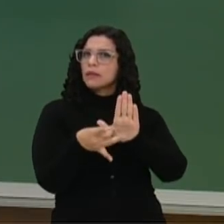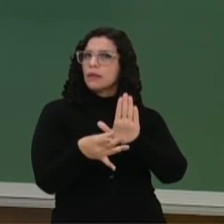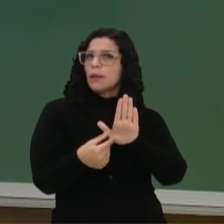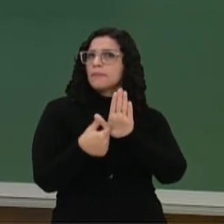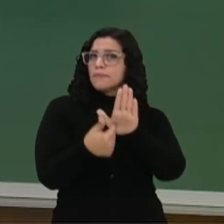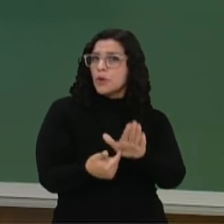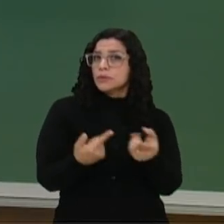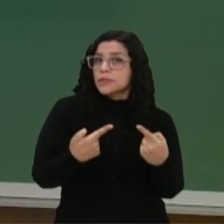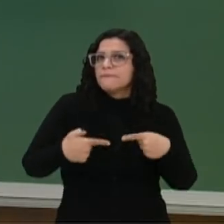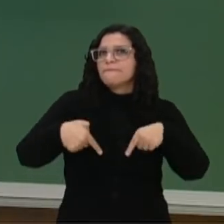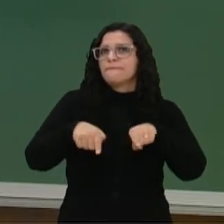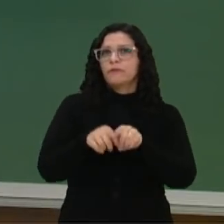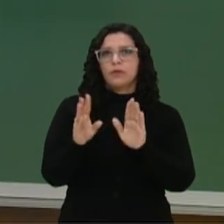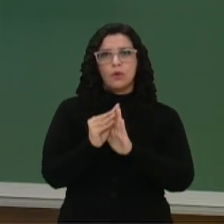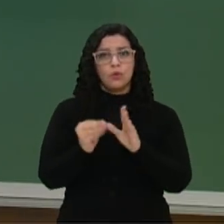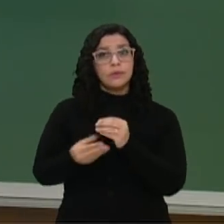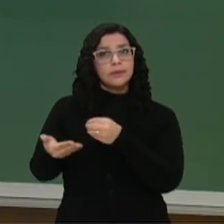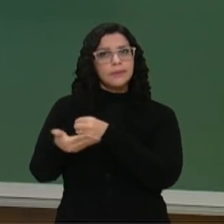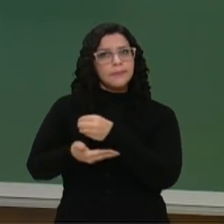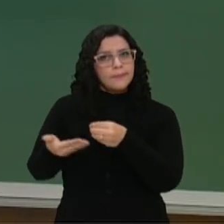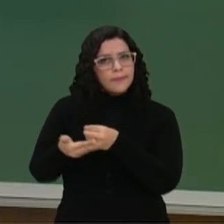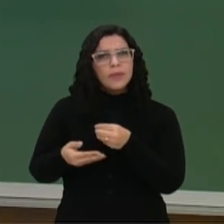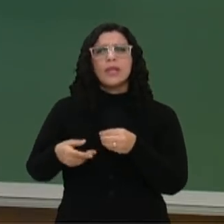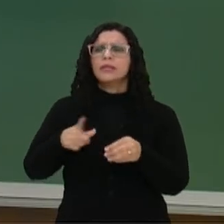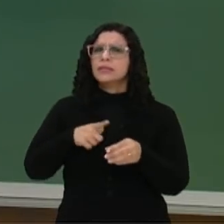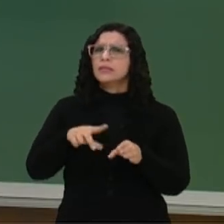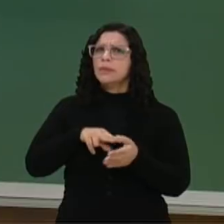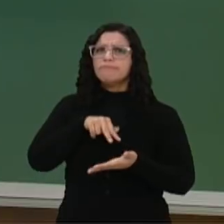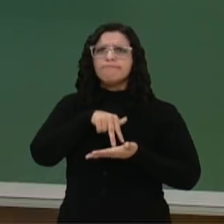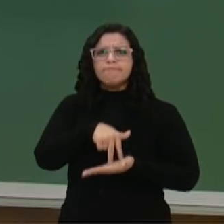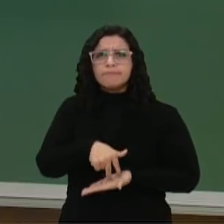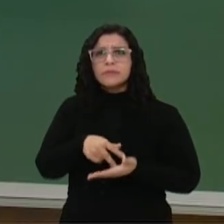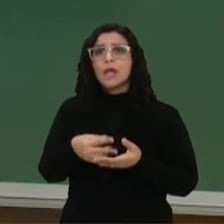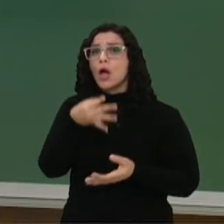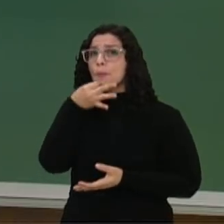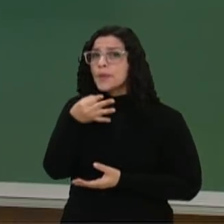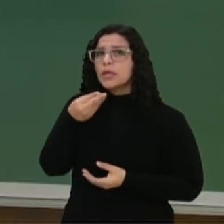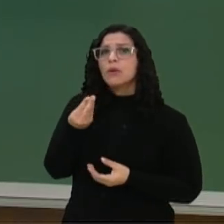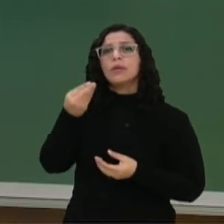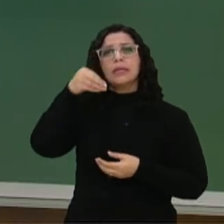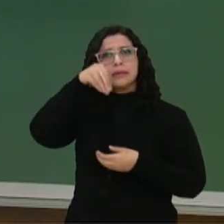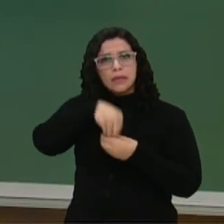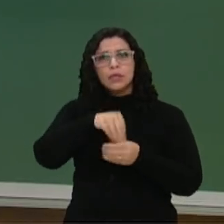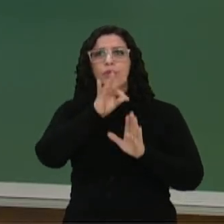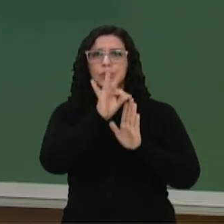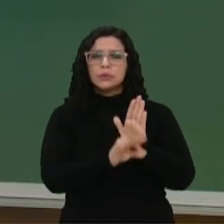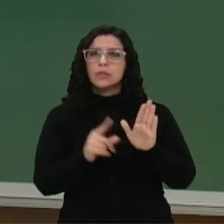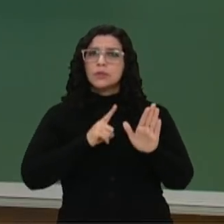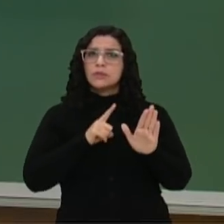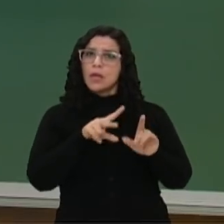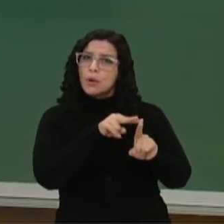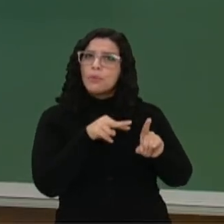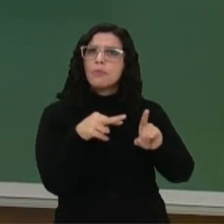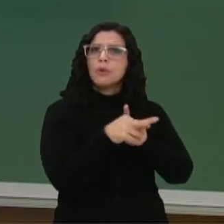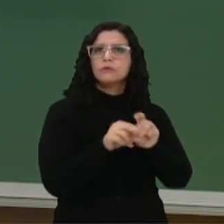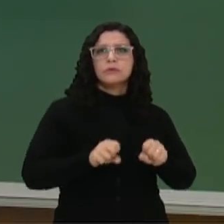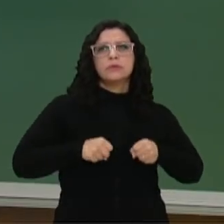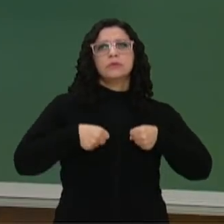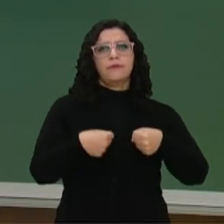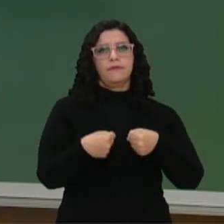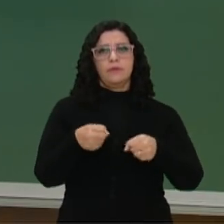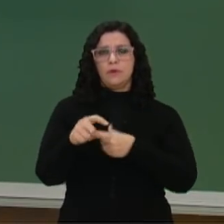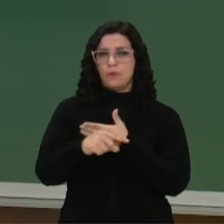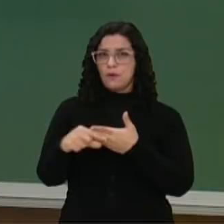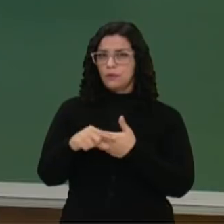utilizados para retomar, embasar, fundamentar toda a argumentação, todo o ponto de vista defendido pela